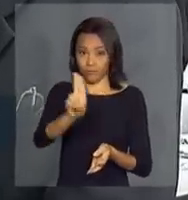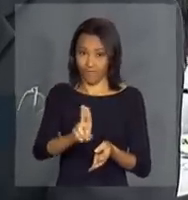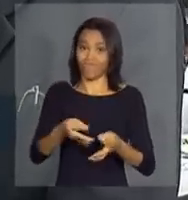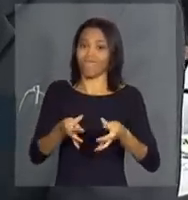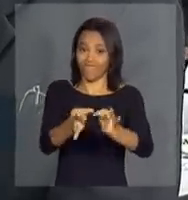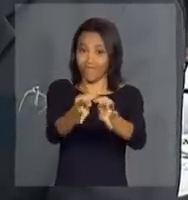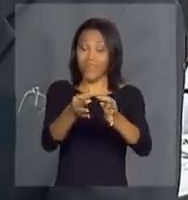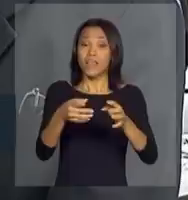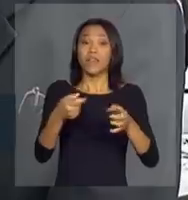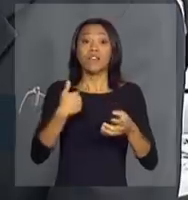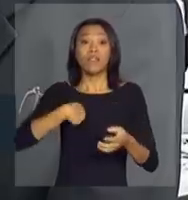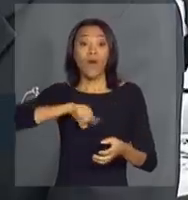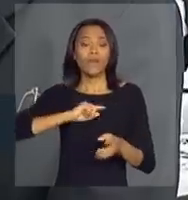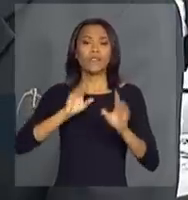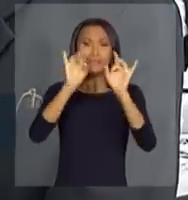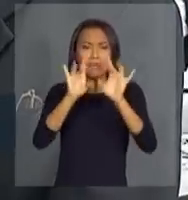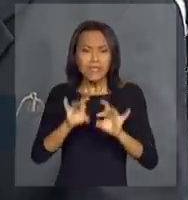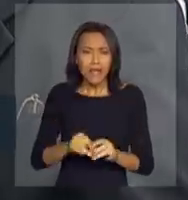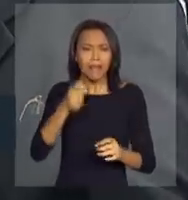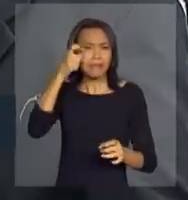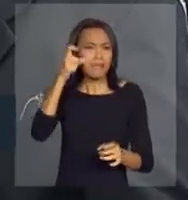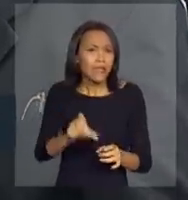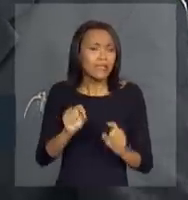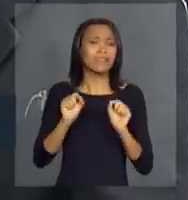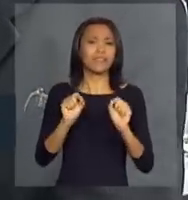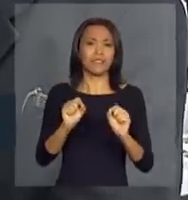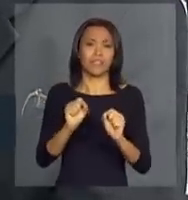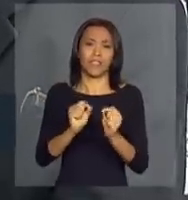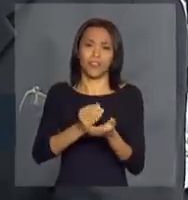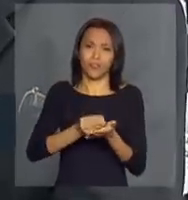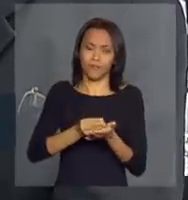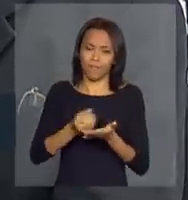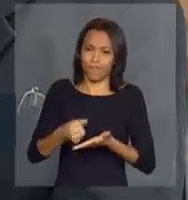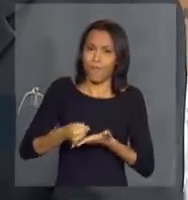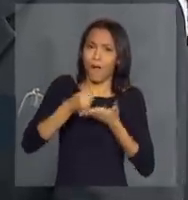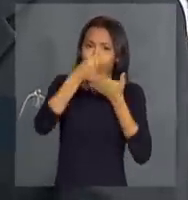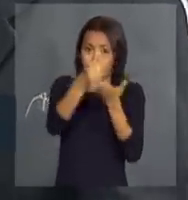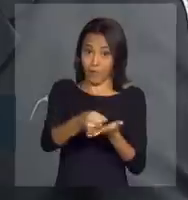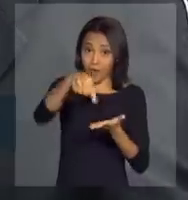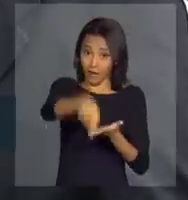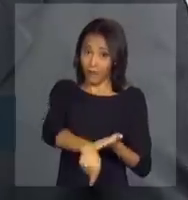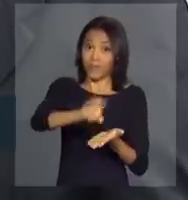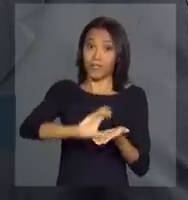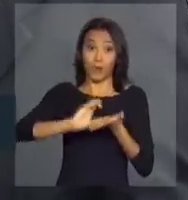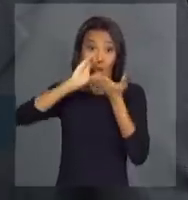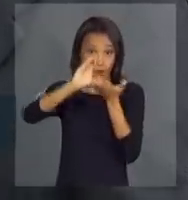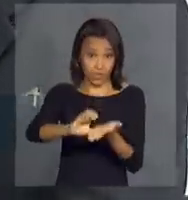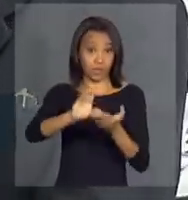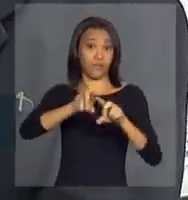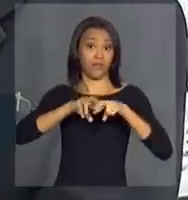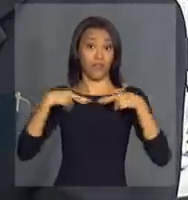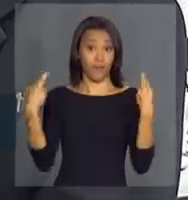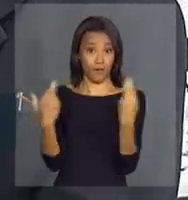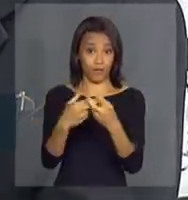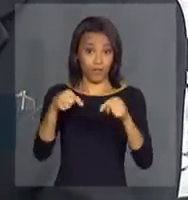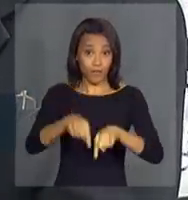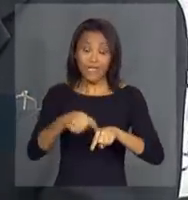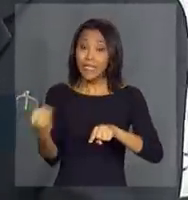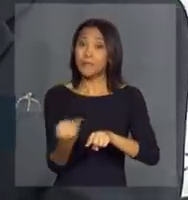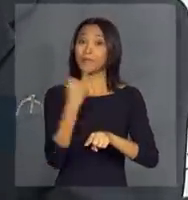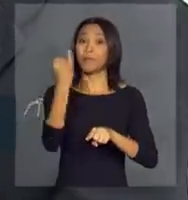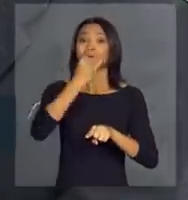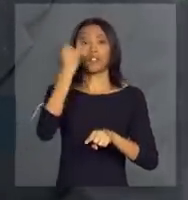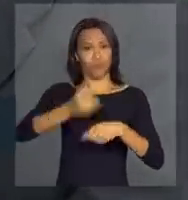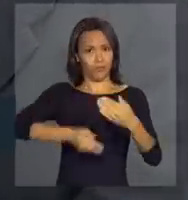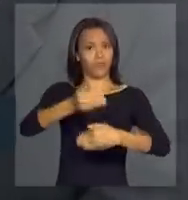eh especial interesse em incrementar aqui nesse conselho e salientar a importância dessas atividades pro